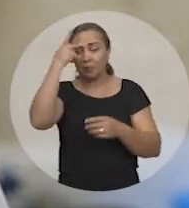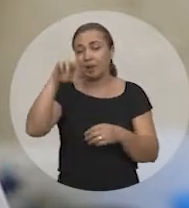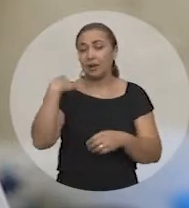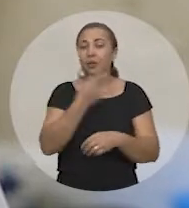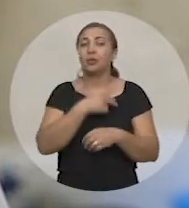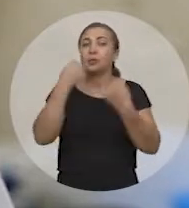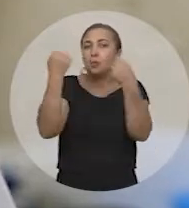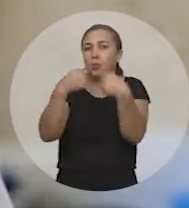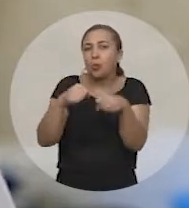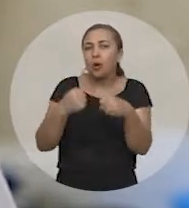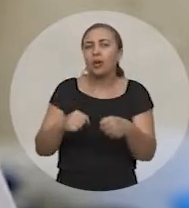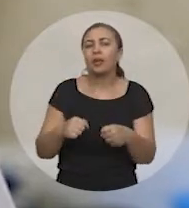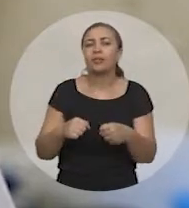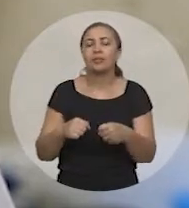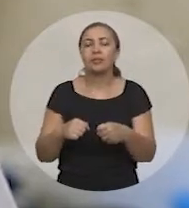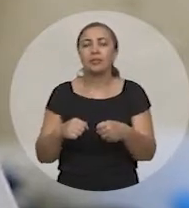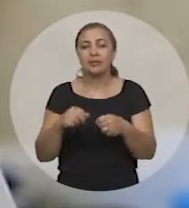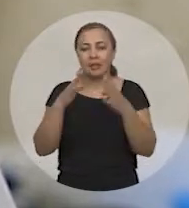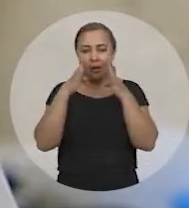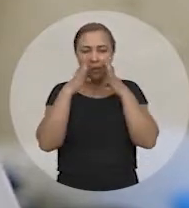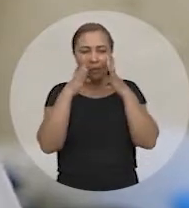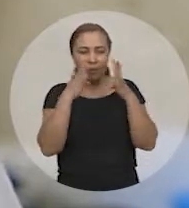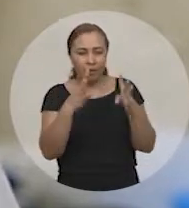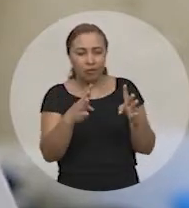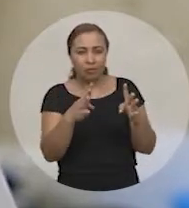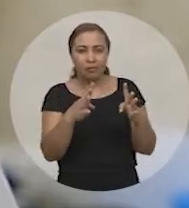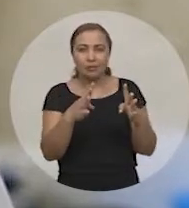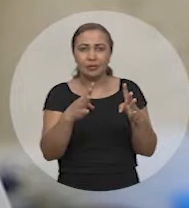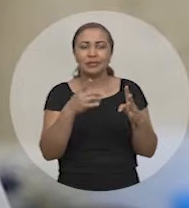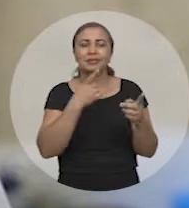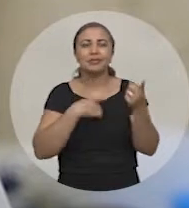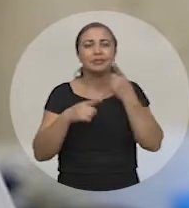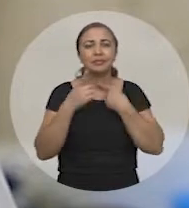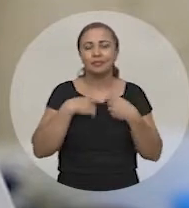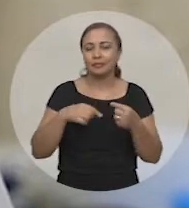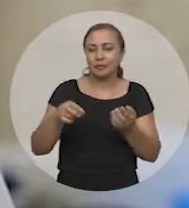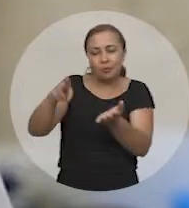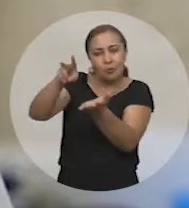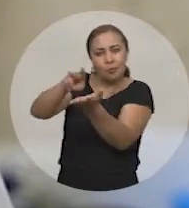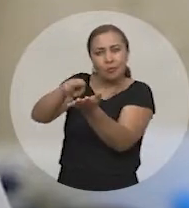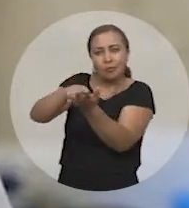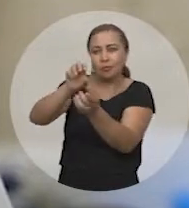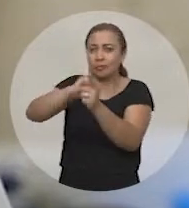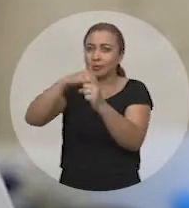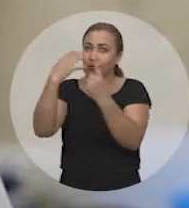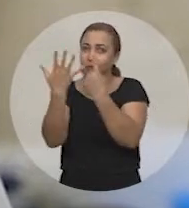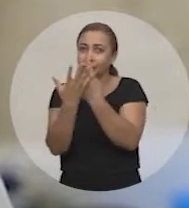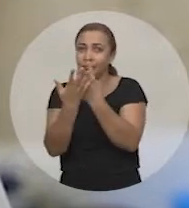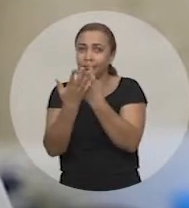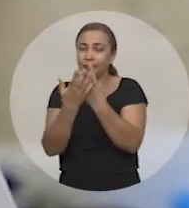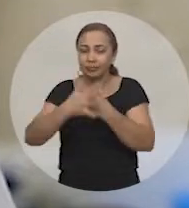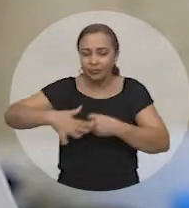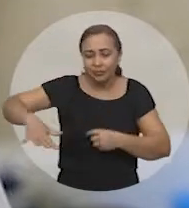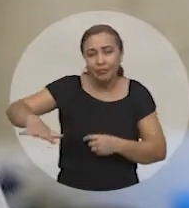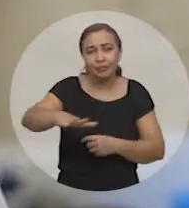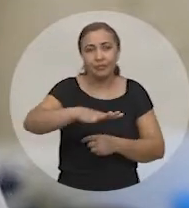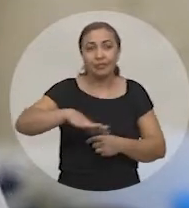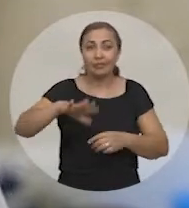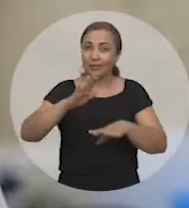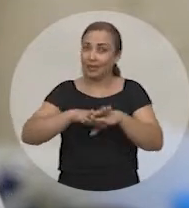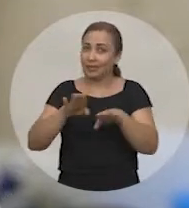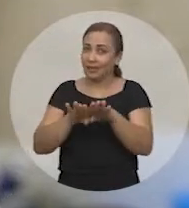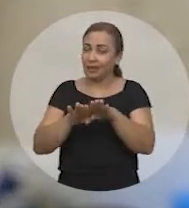pudesse de alguma forma é enxergar necessidade de leitos convide no território